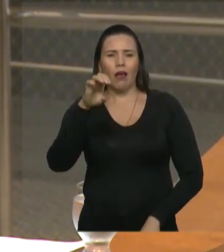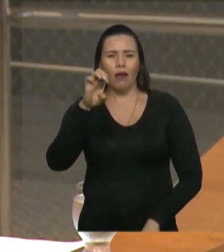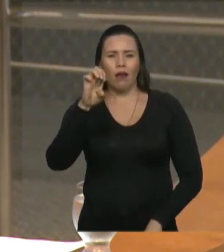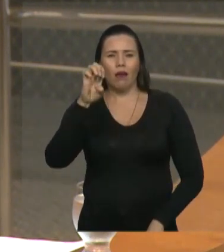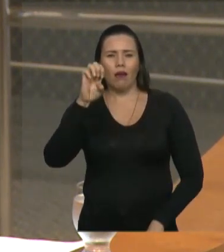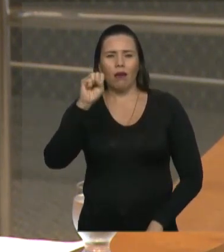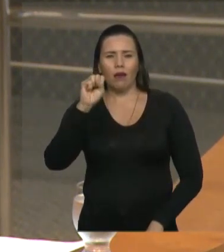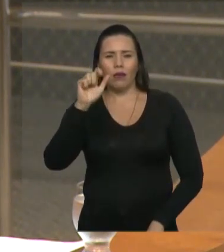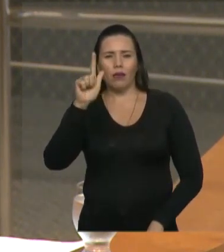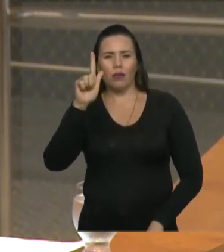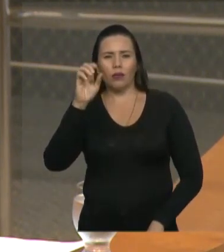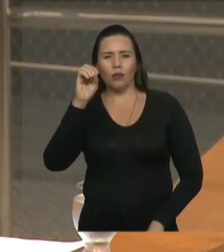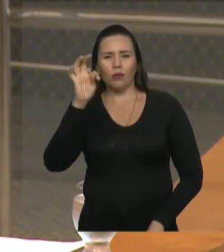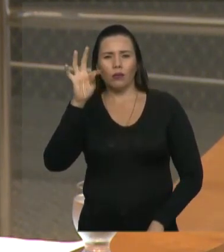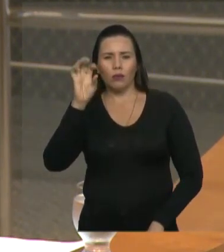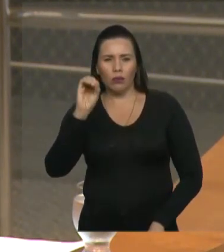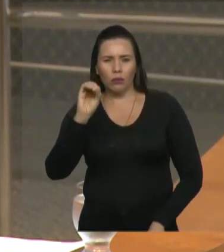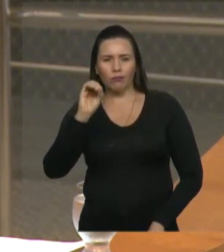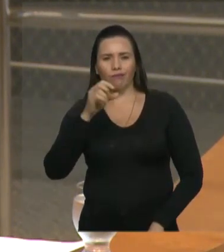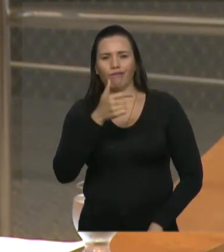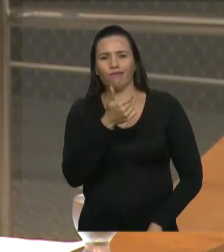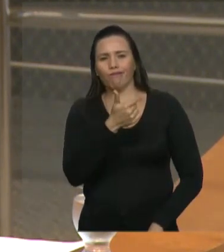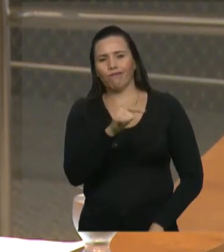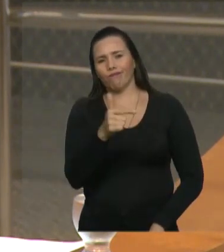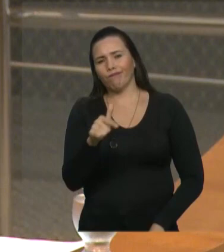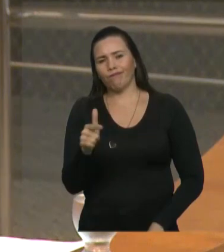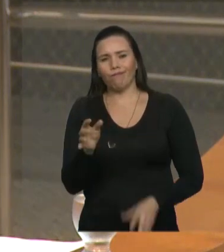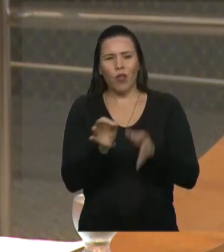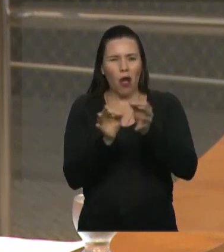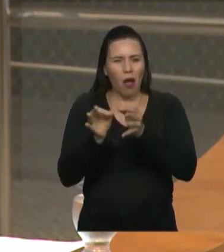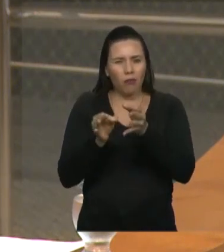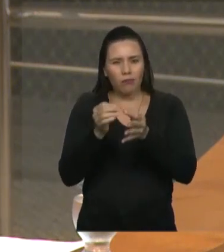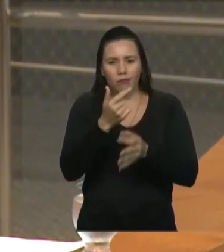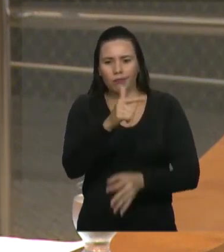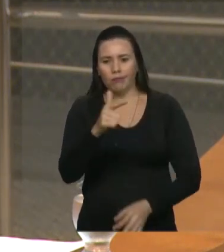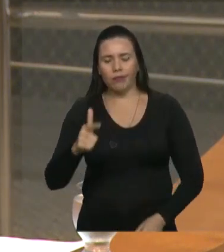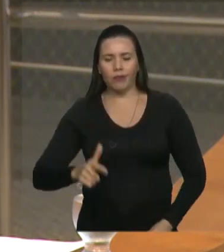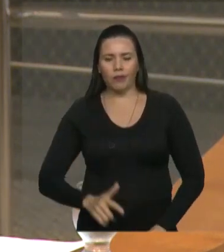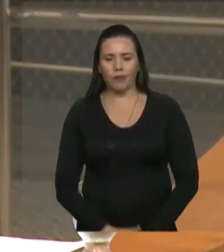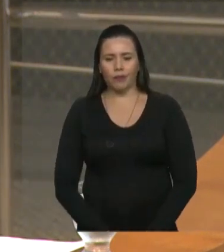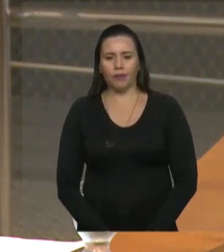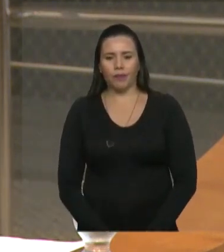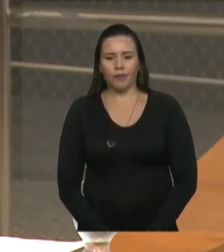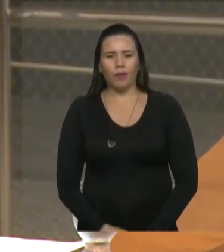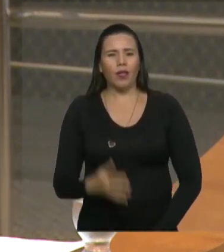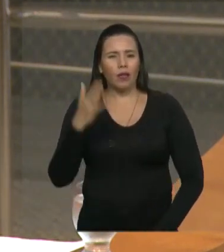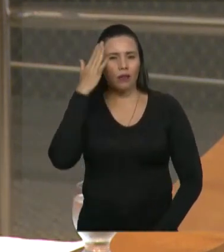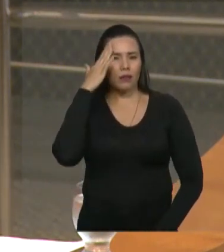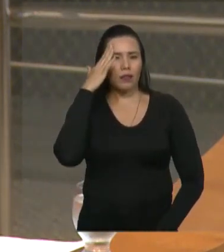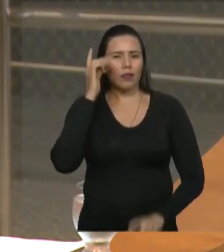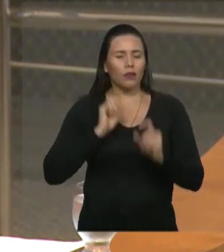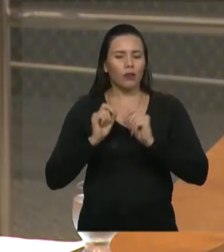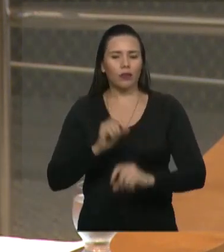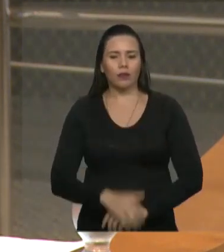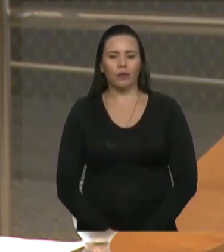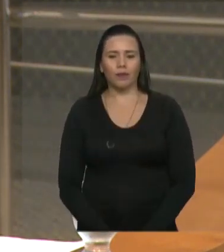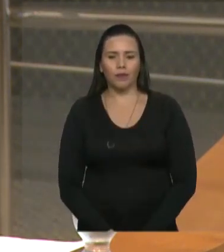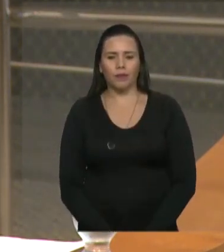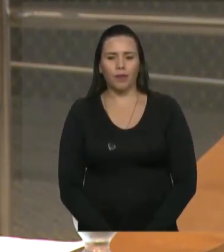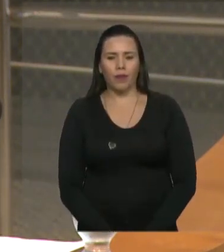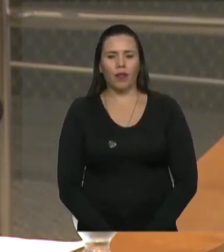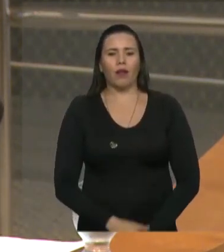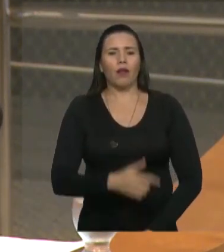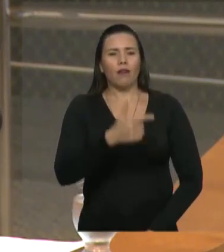vocês possam perceber isso, saímos de um investimento de 2020,